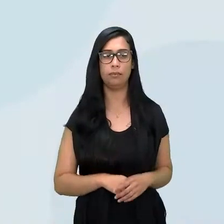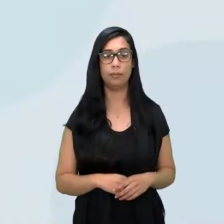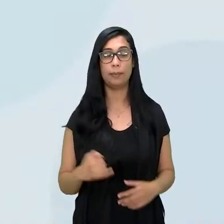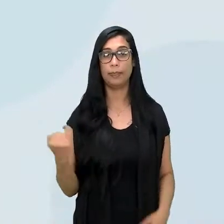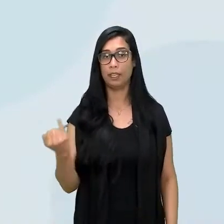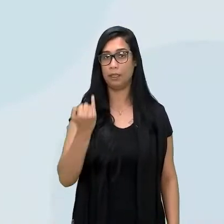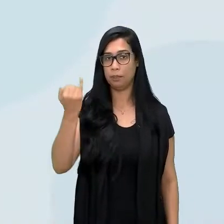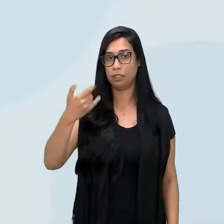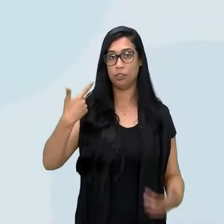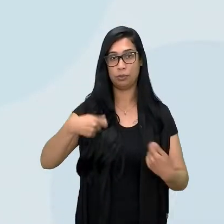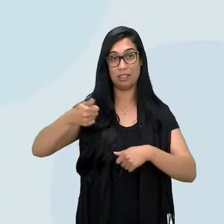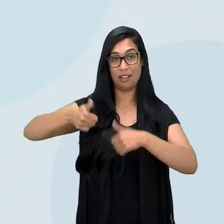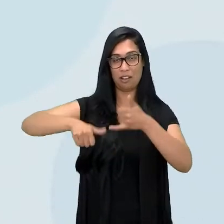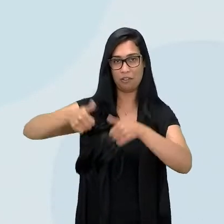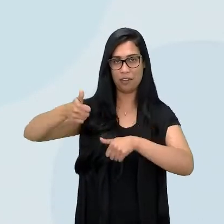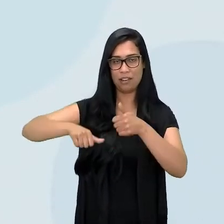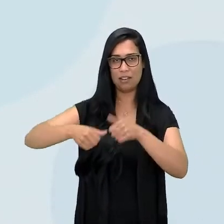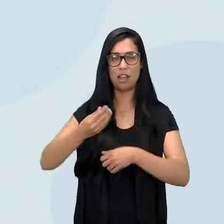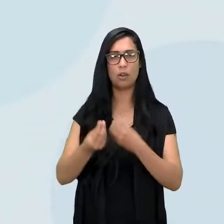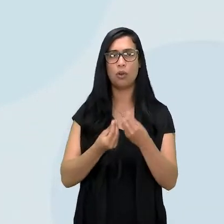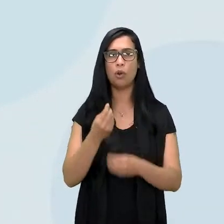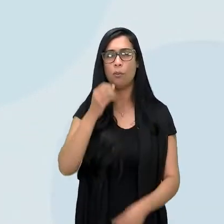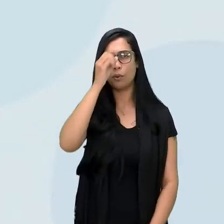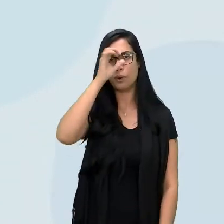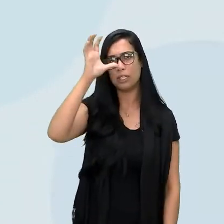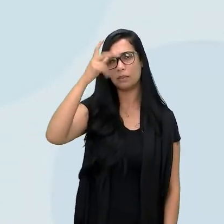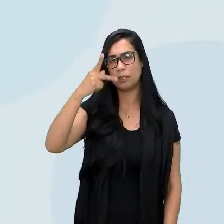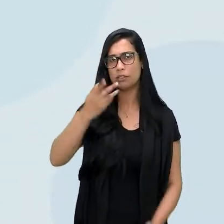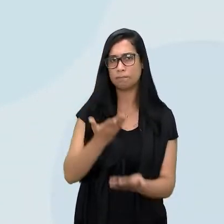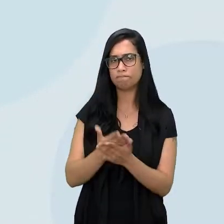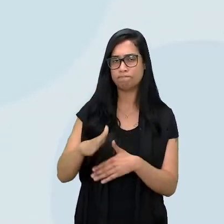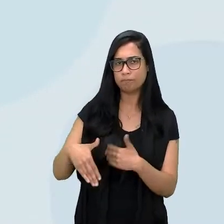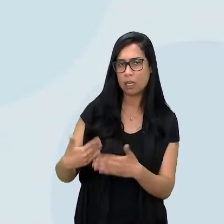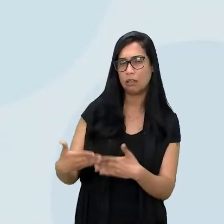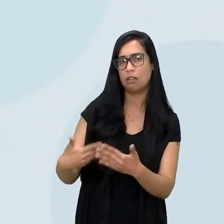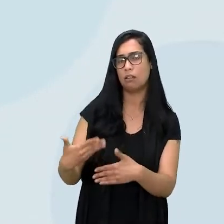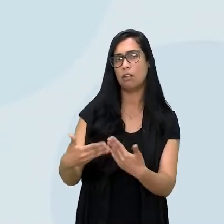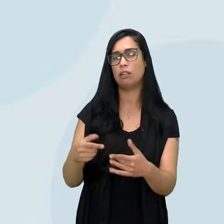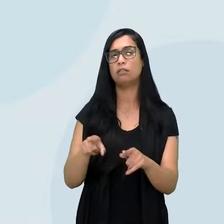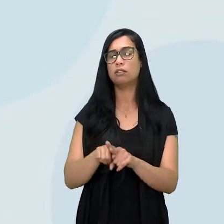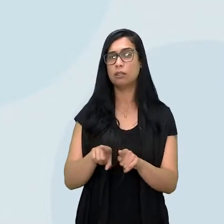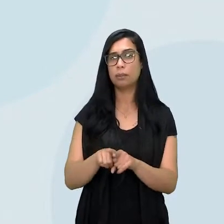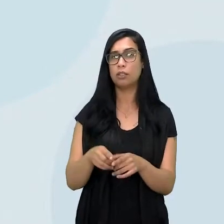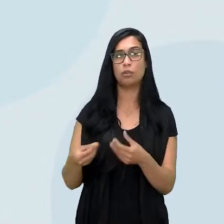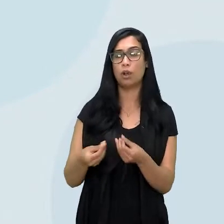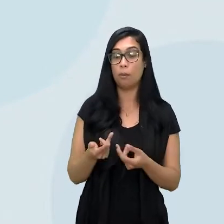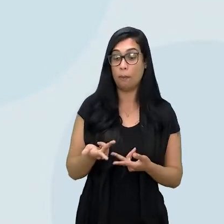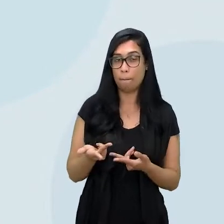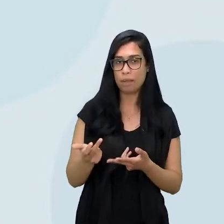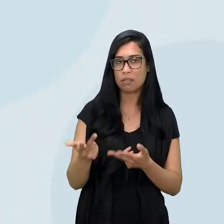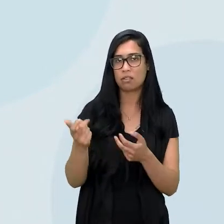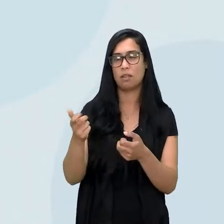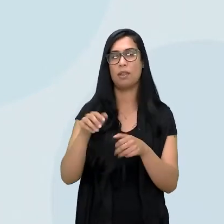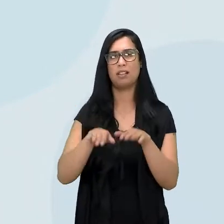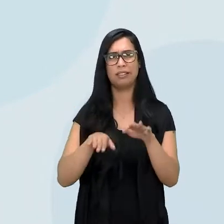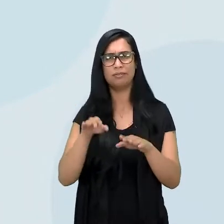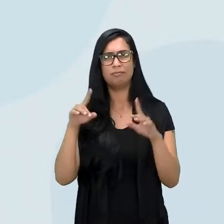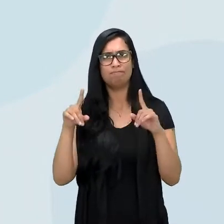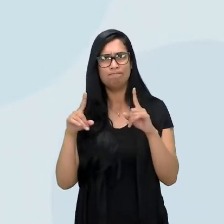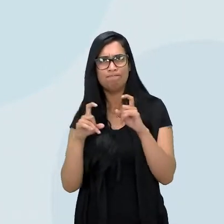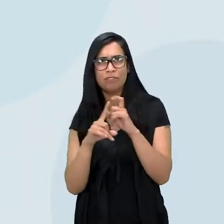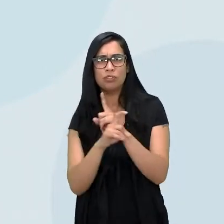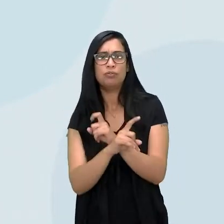para avaliar sua evolução no tema de estudos e servir ao professor para identificar suas dificuldades aí encontradas,